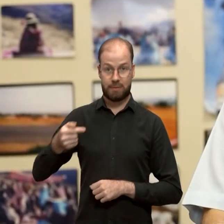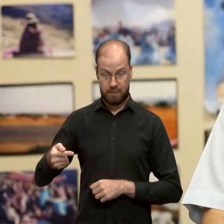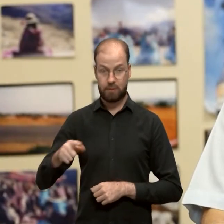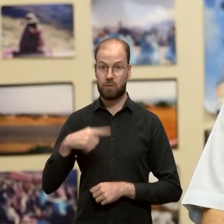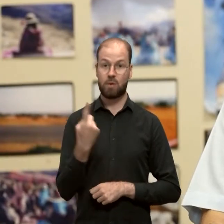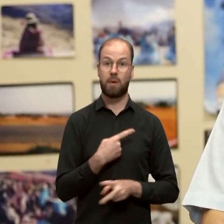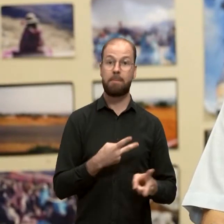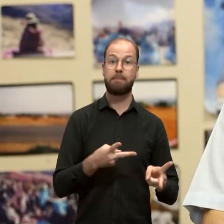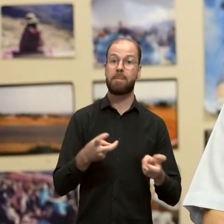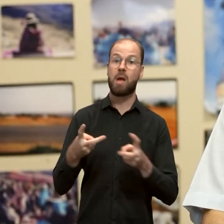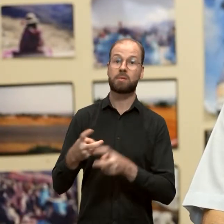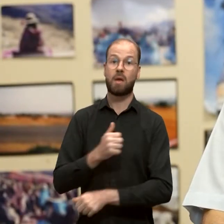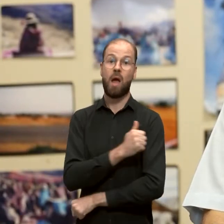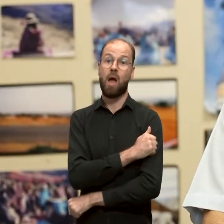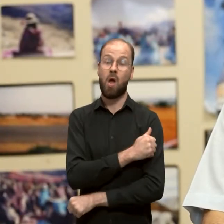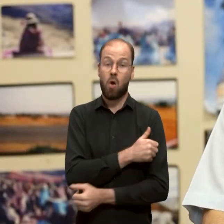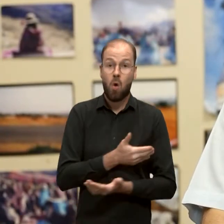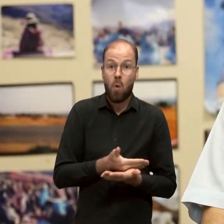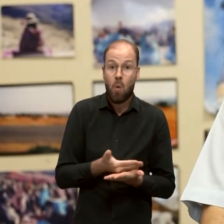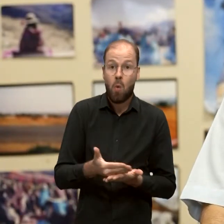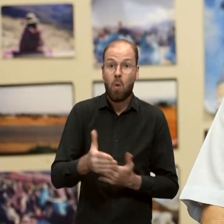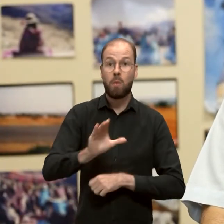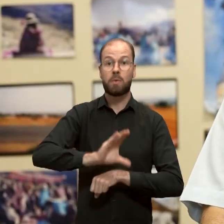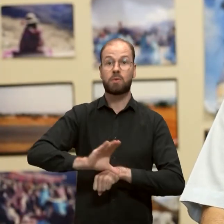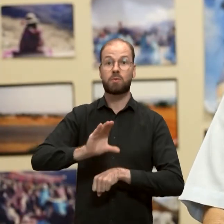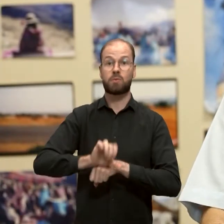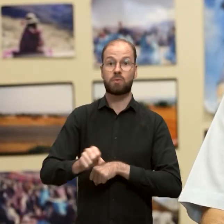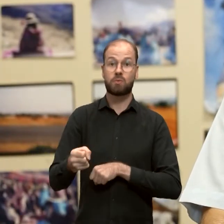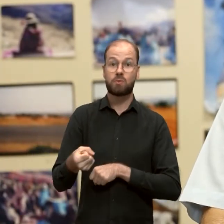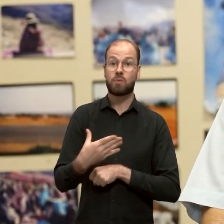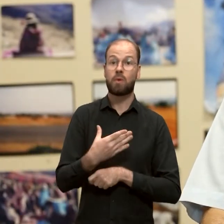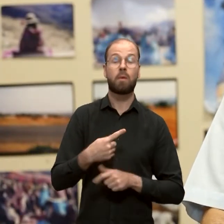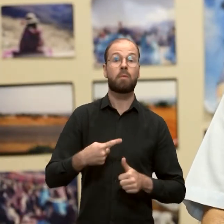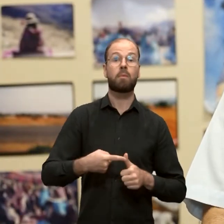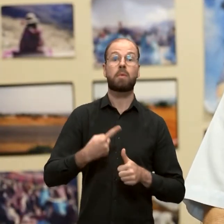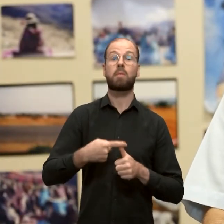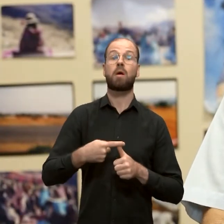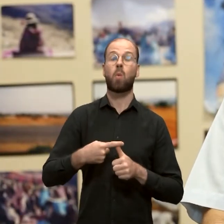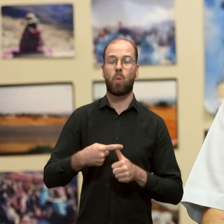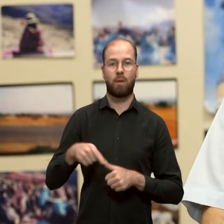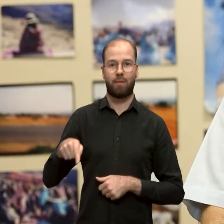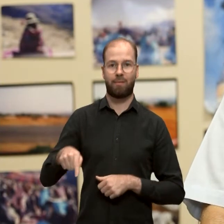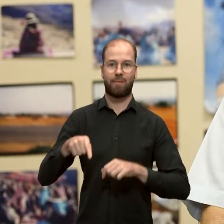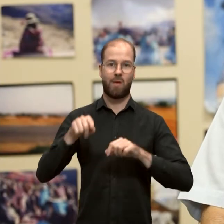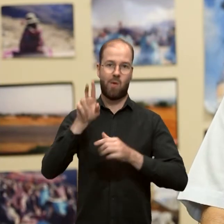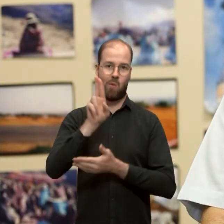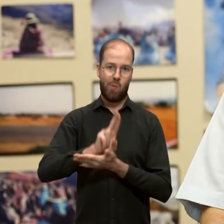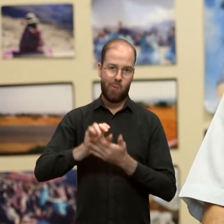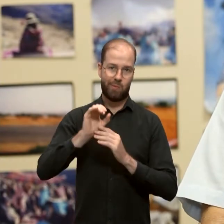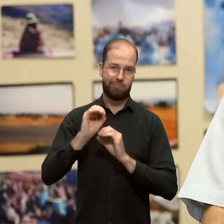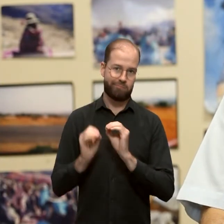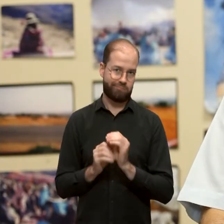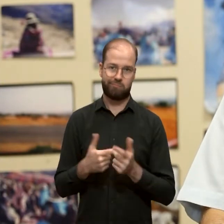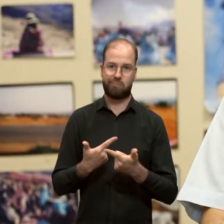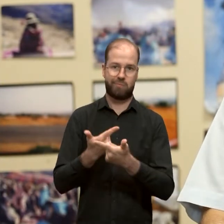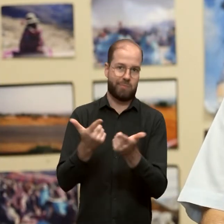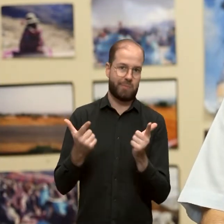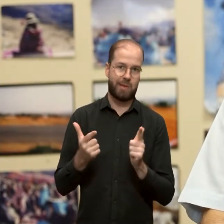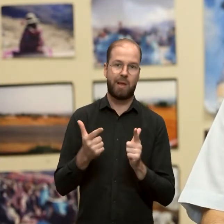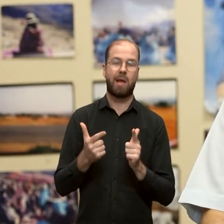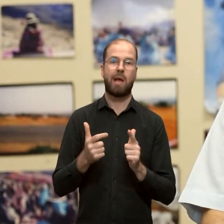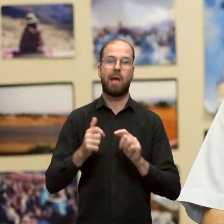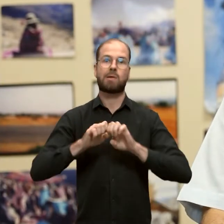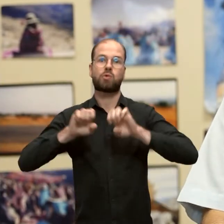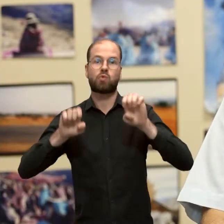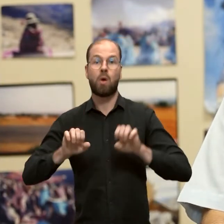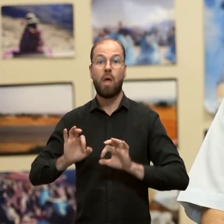alunos percebemos, logo no começo do curso, que primeiro a universidade não tinha uma estrutura, nenhum professor tinha feito Ciências